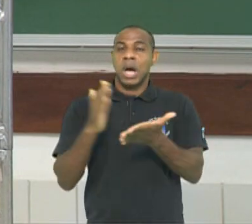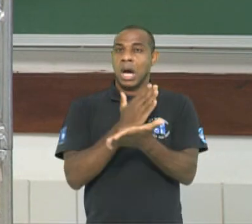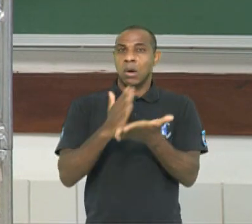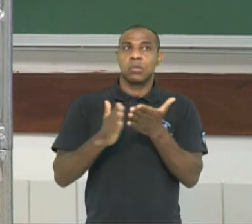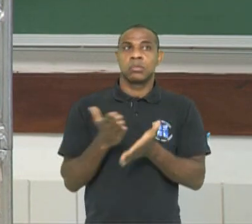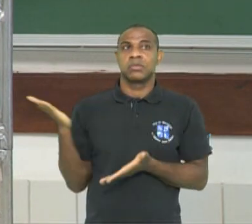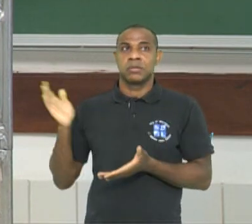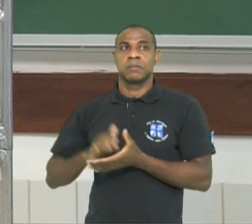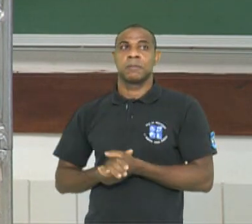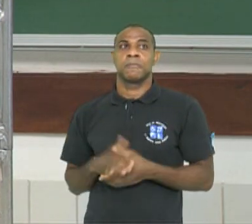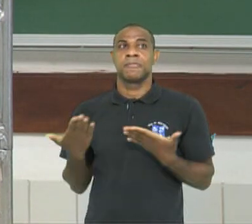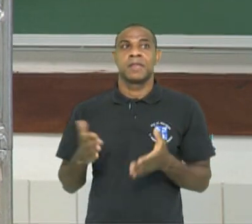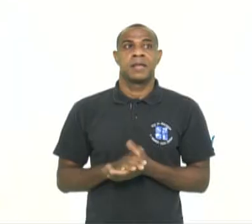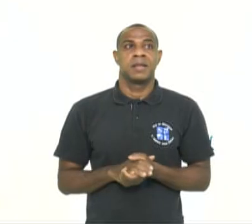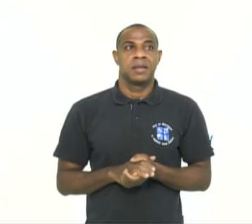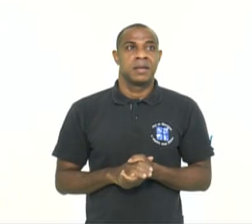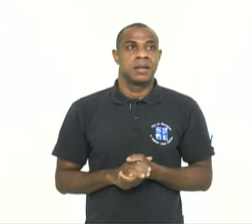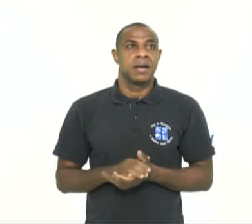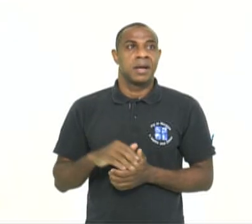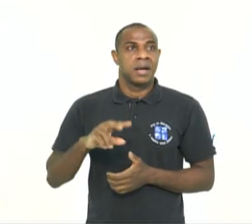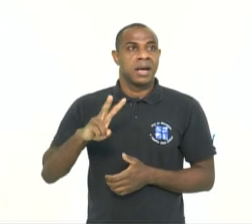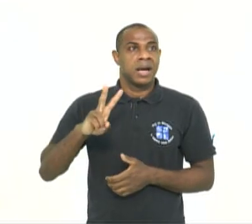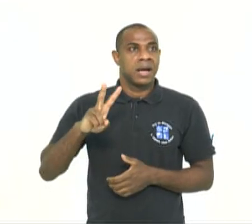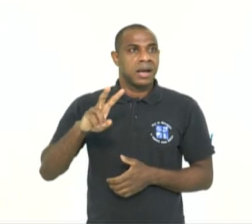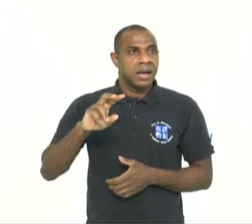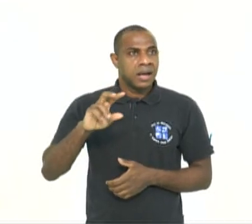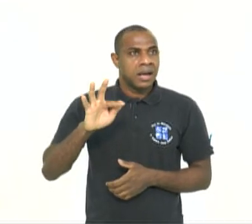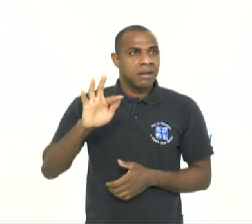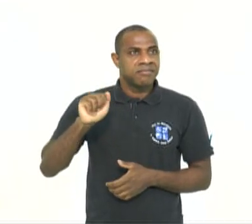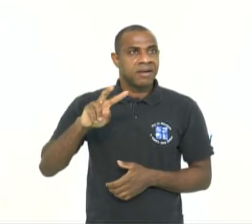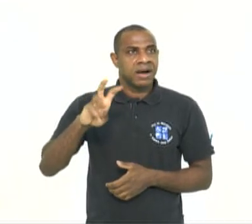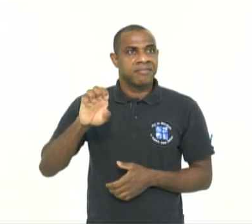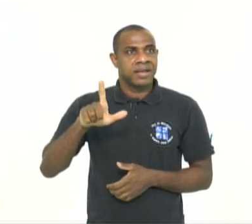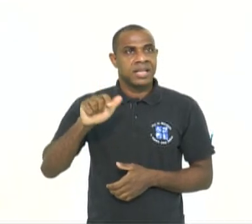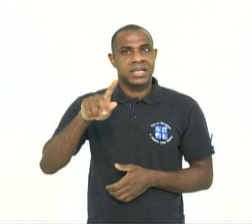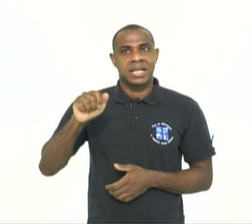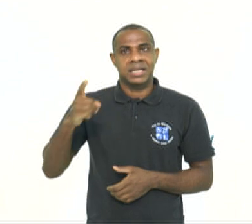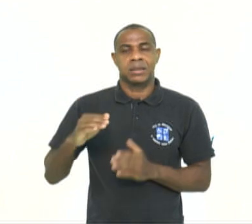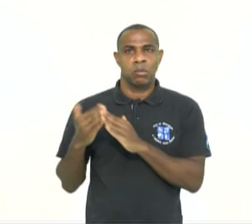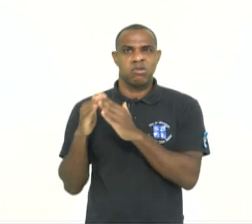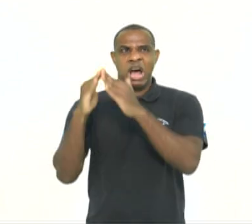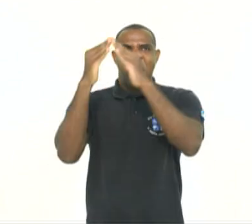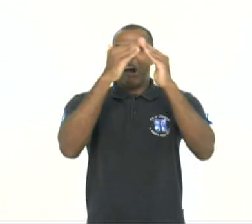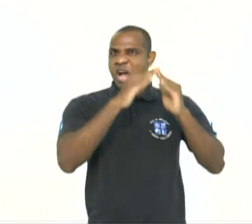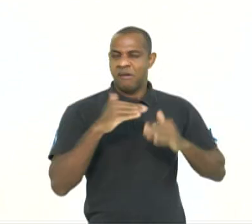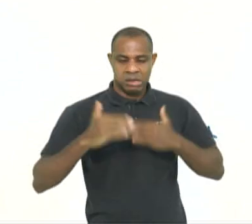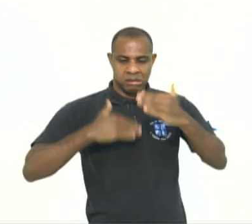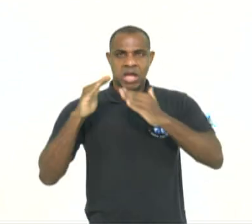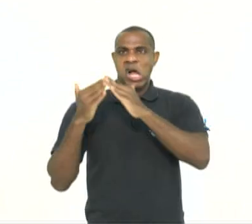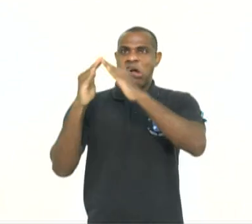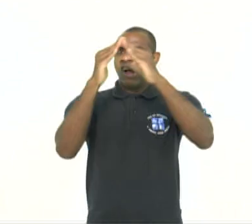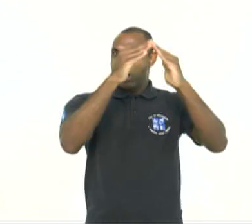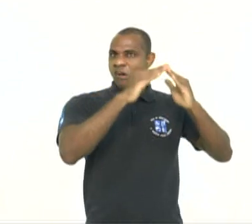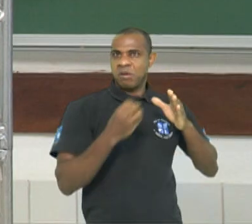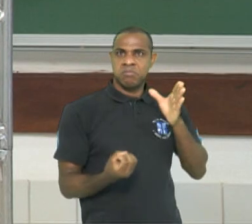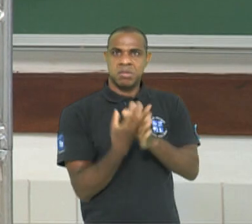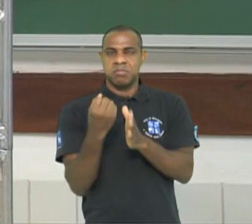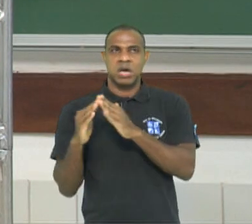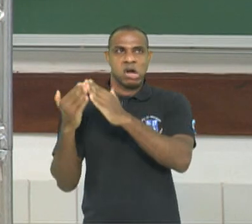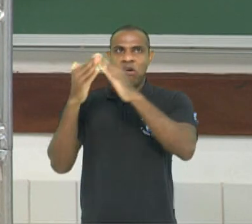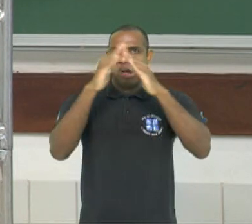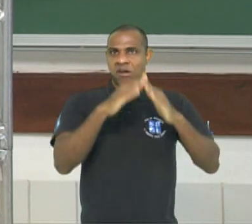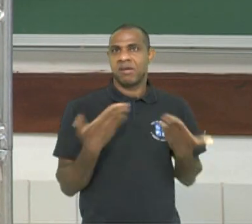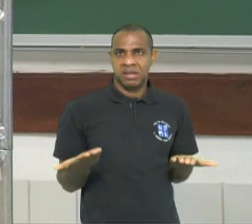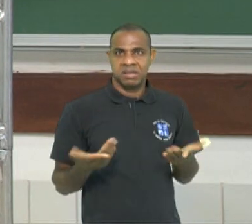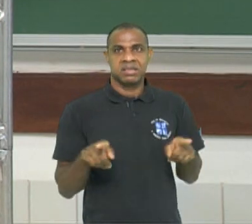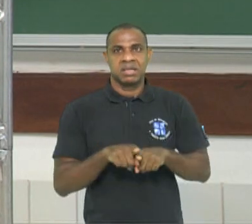com vocês. A favelização, ou seja, o desenvolvimento, o processo de criação e